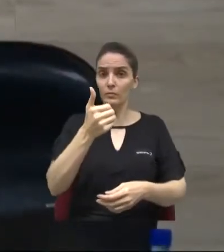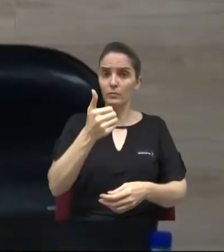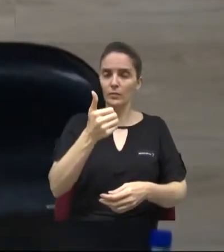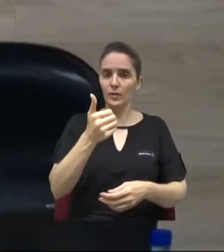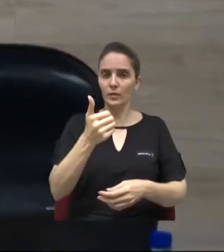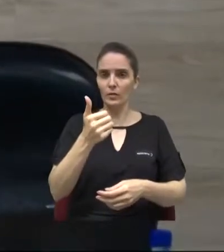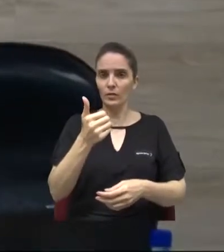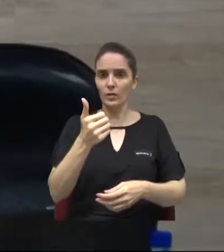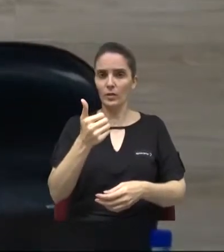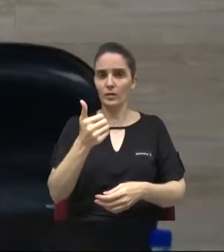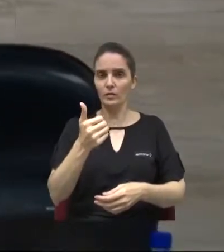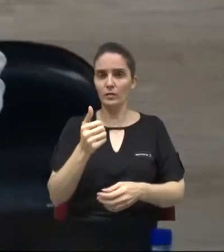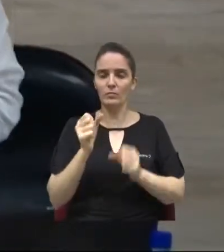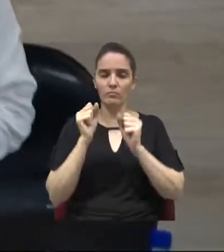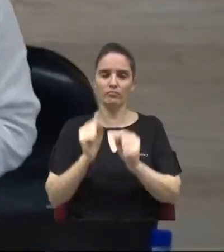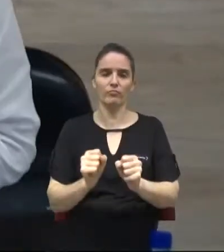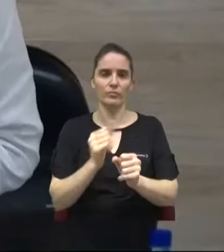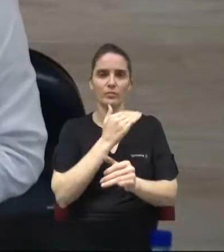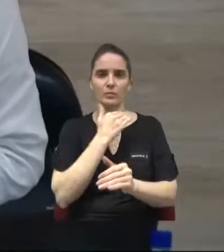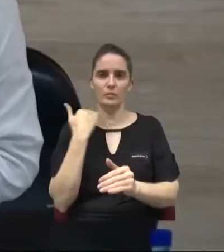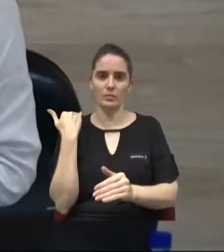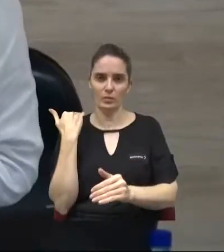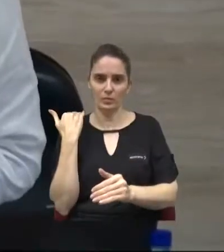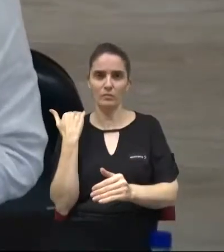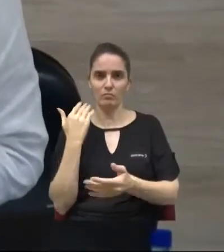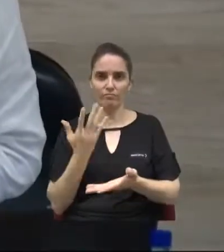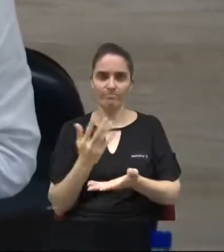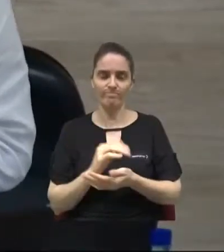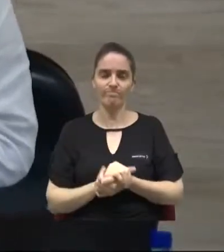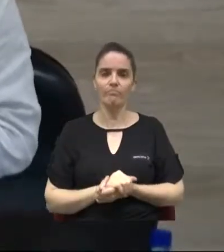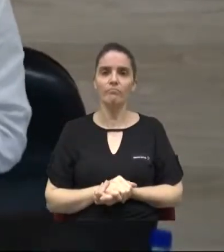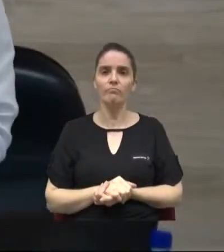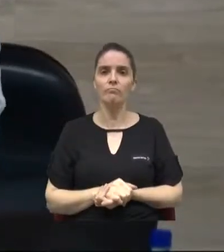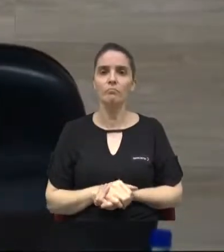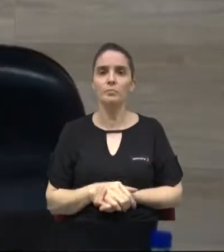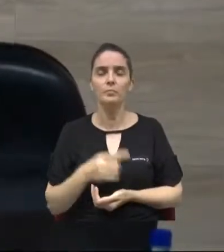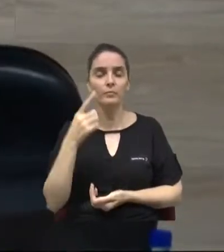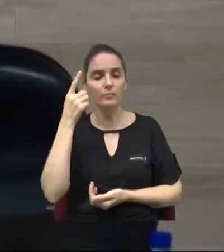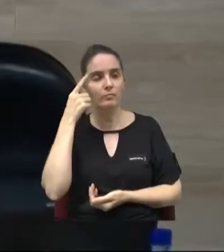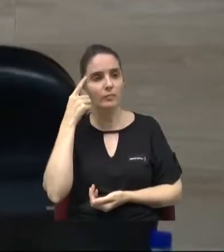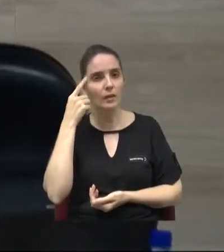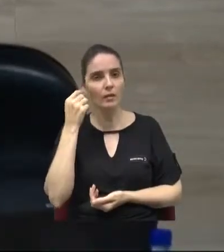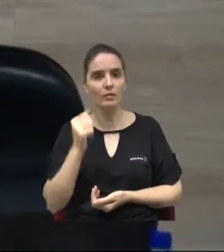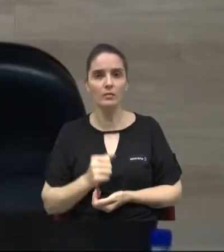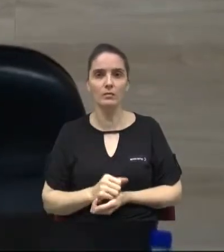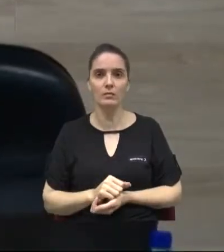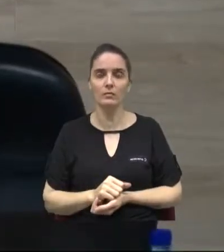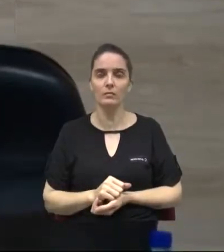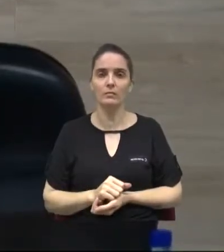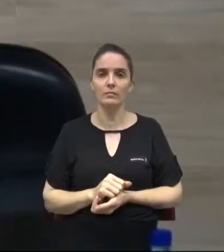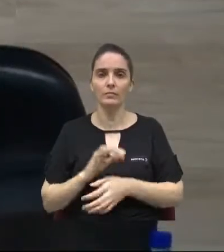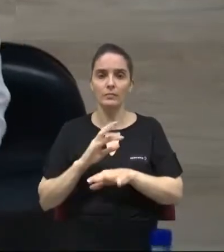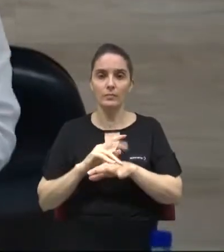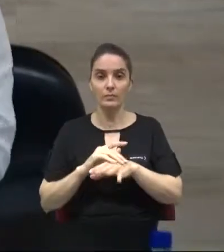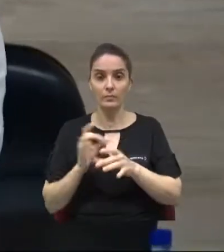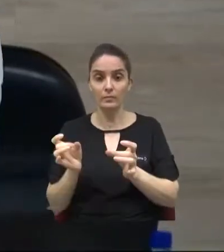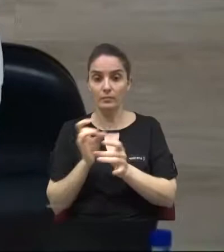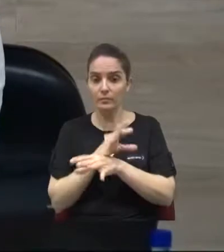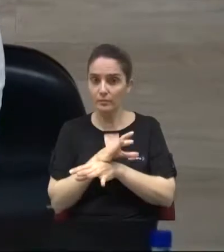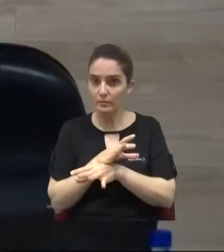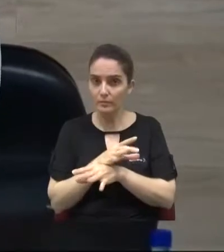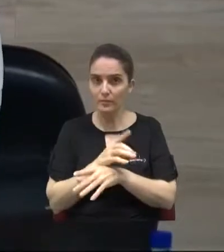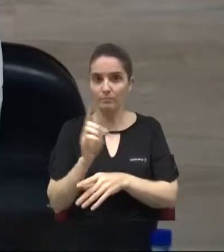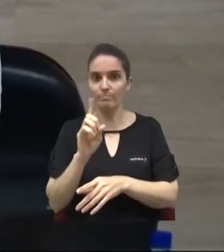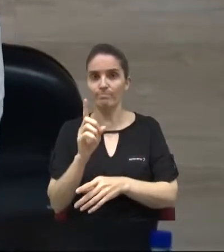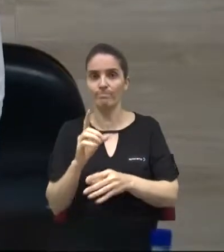é normalmente quando a gente acha que a doença está indo embora, que é um problema grande. Acho que a vereadora